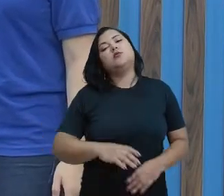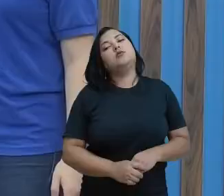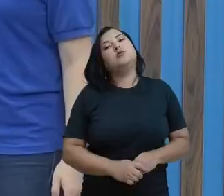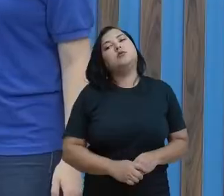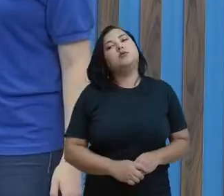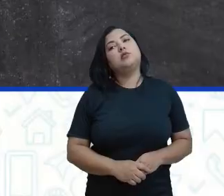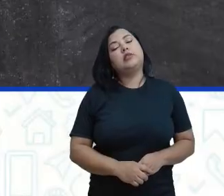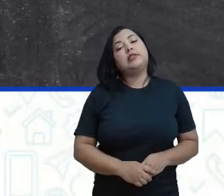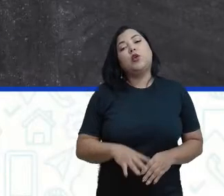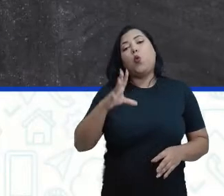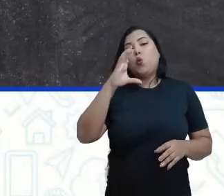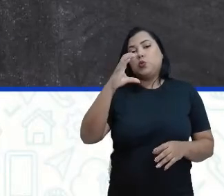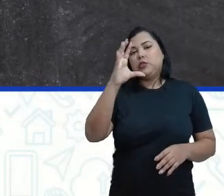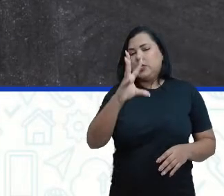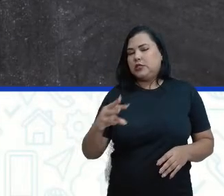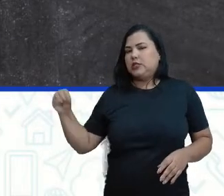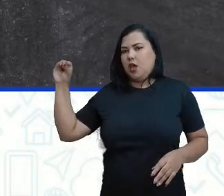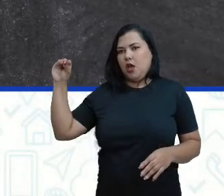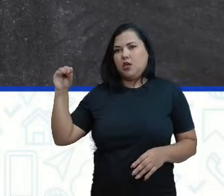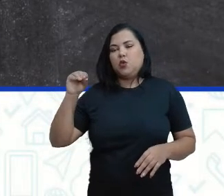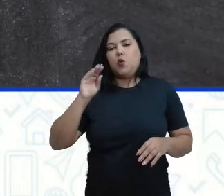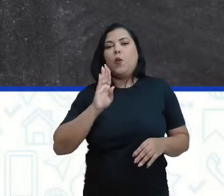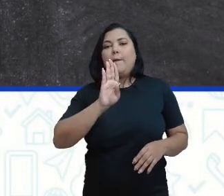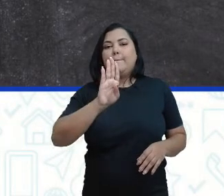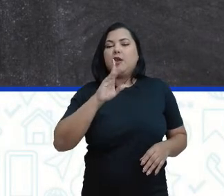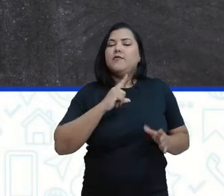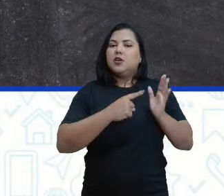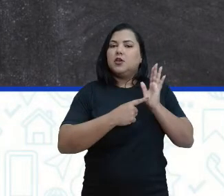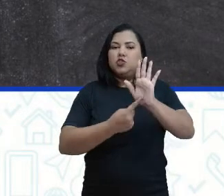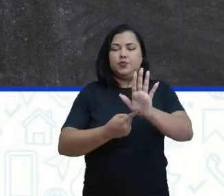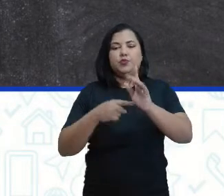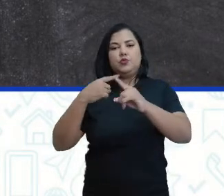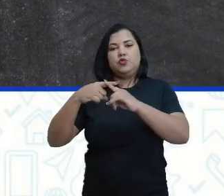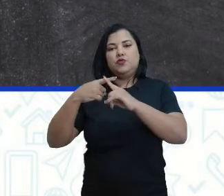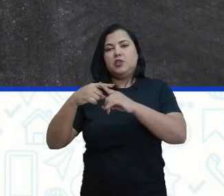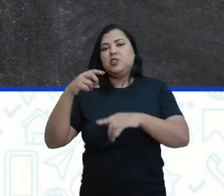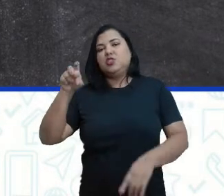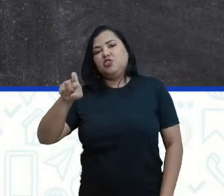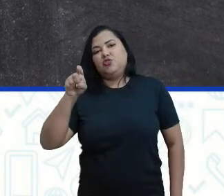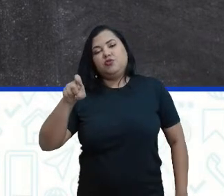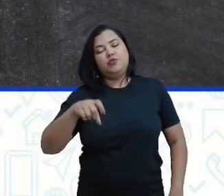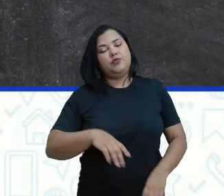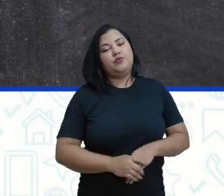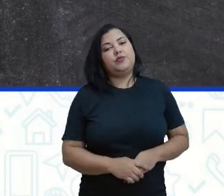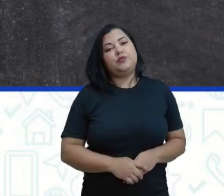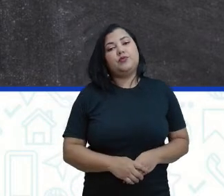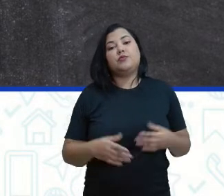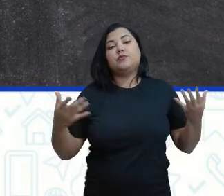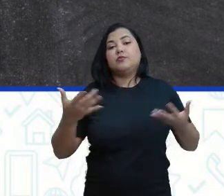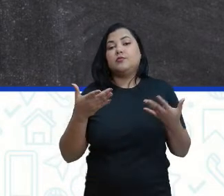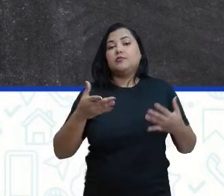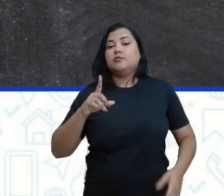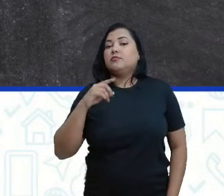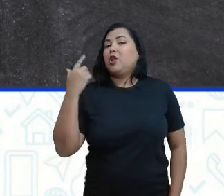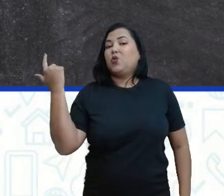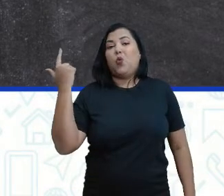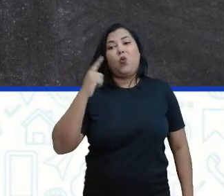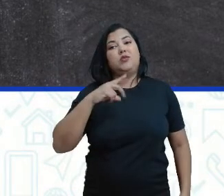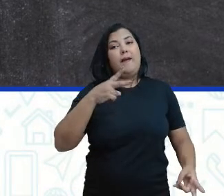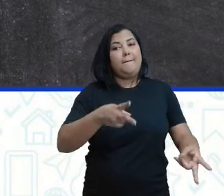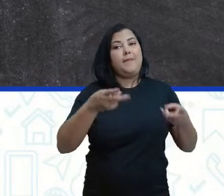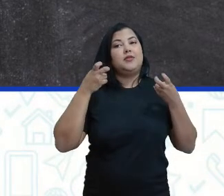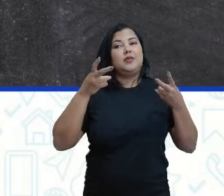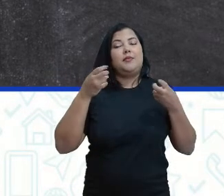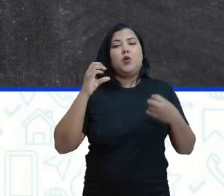finalzinho aqui, que seria esse C, e o B, ele fica multiplicando o x aqui no final. Agora, a gente já não consegue mais enxergar